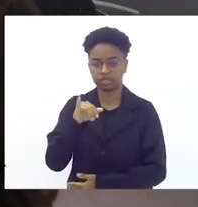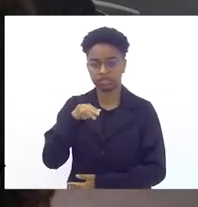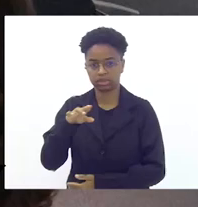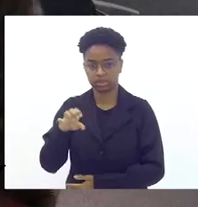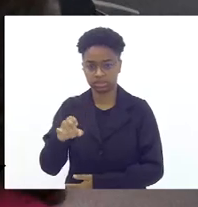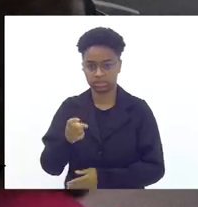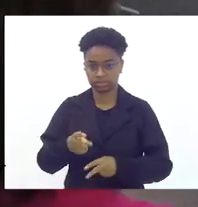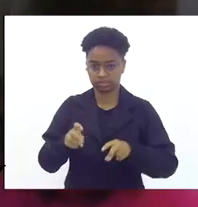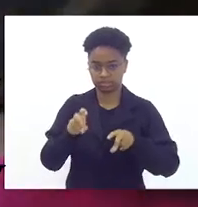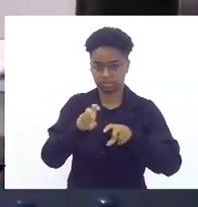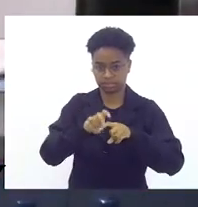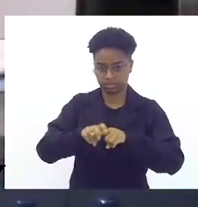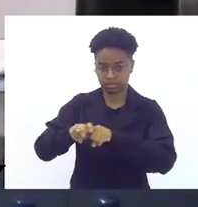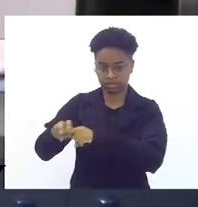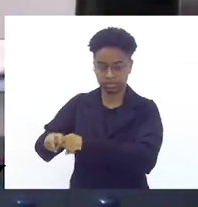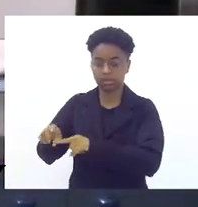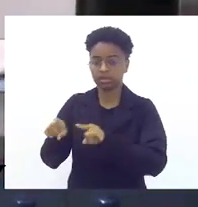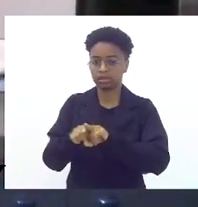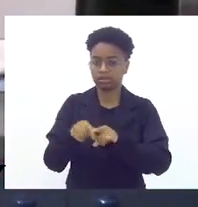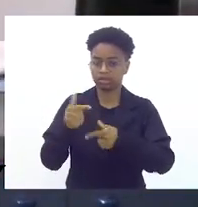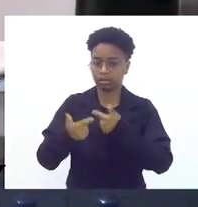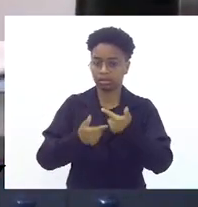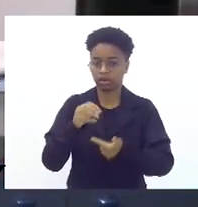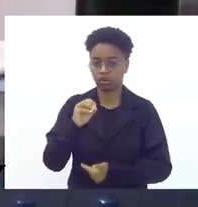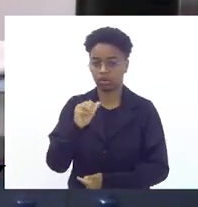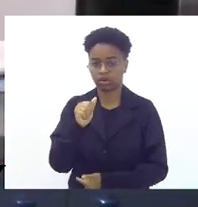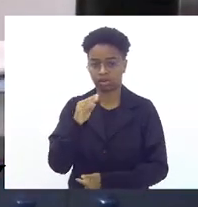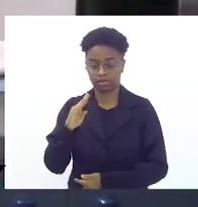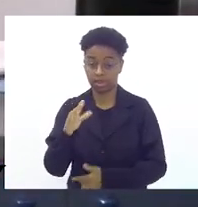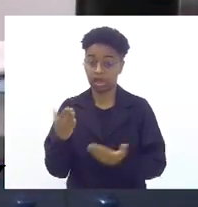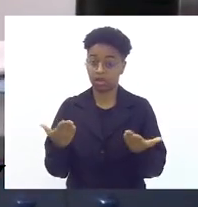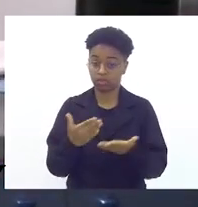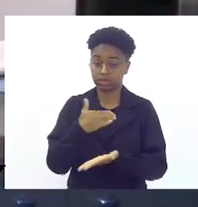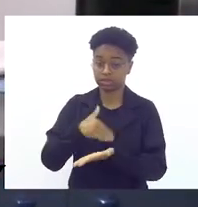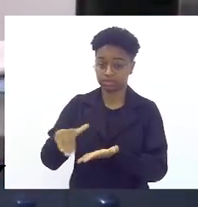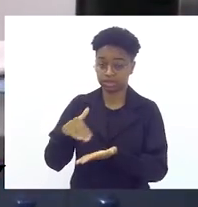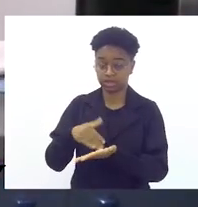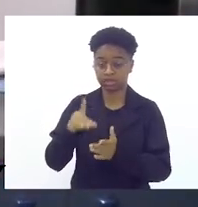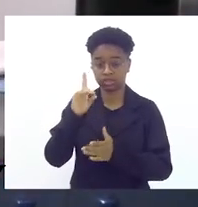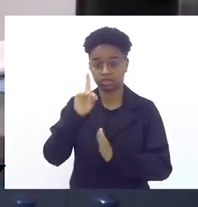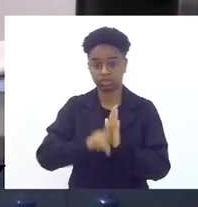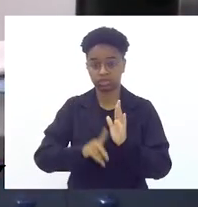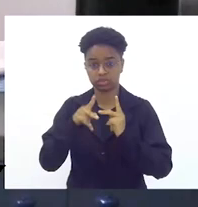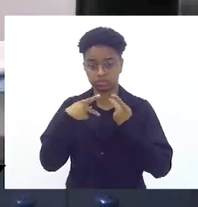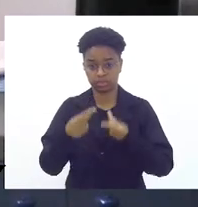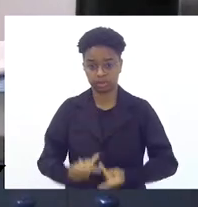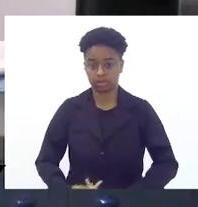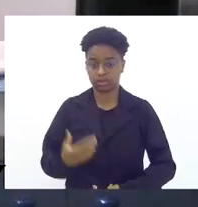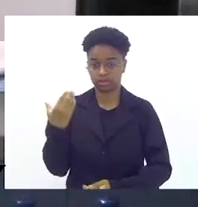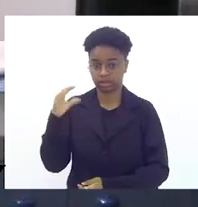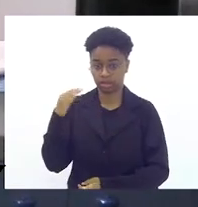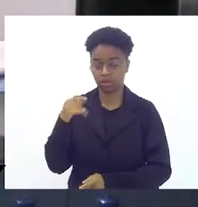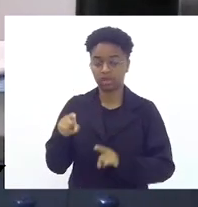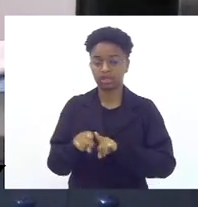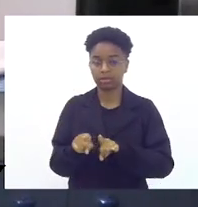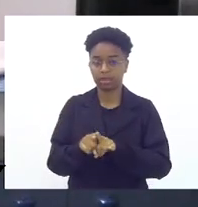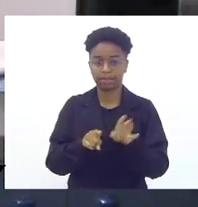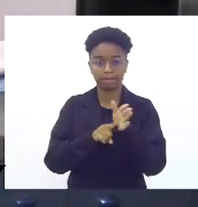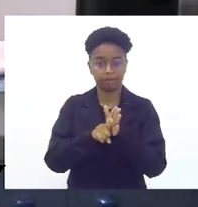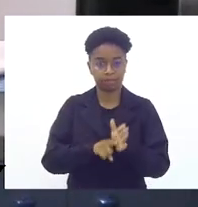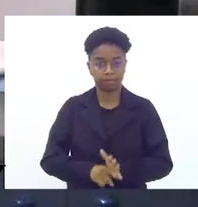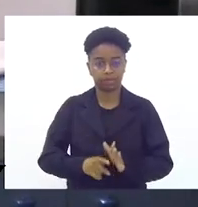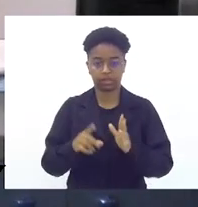a Nadine é também da OAB é atual secretária de direitos humanos de Niterói e tem um estudo sobre esse assunto